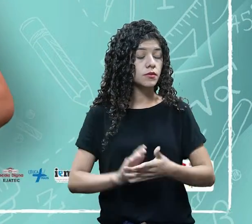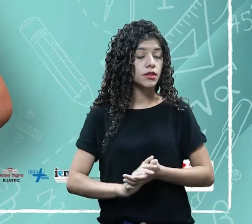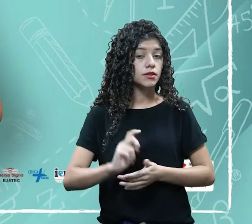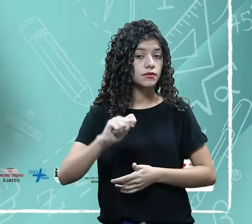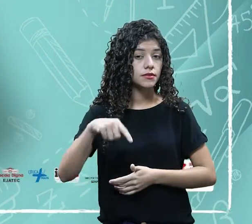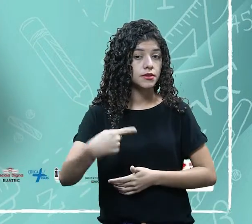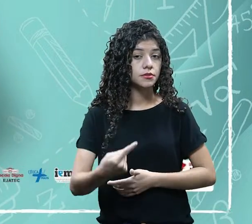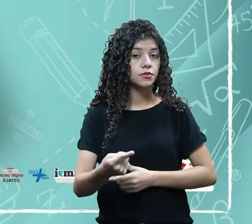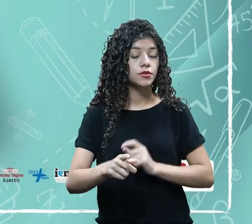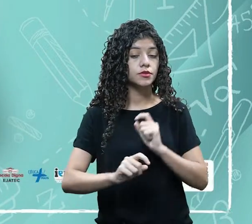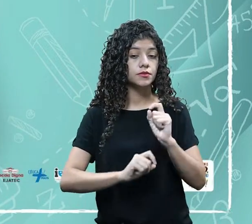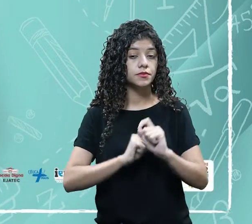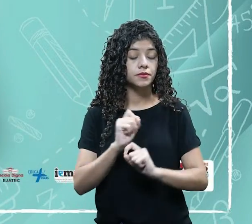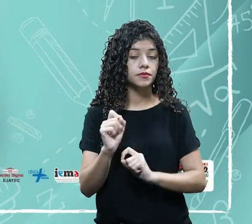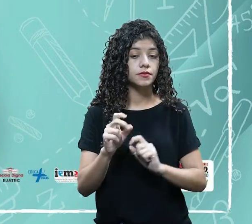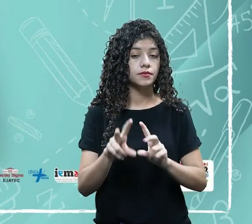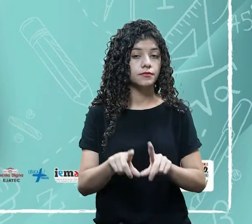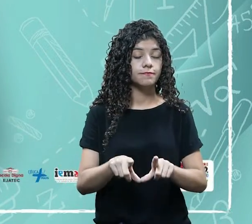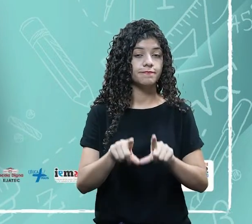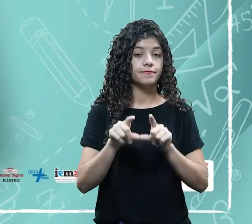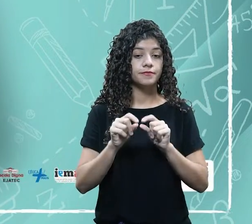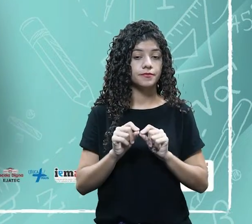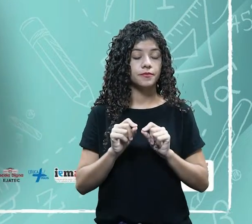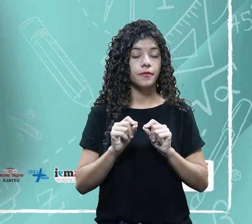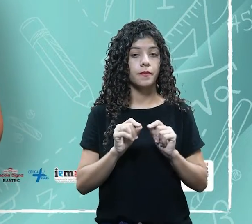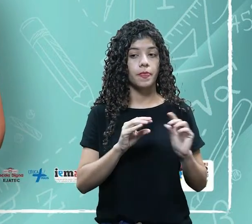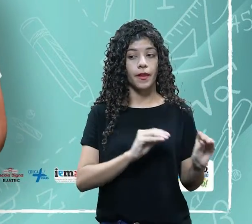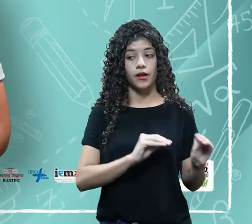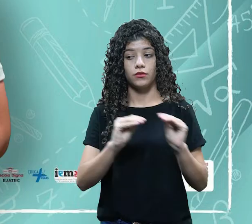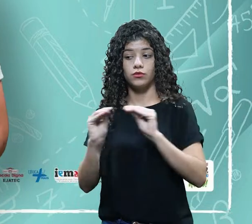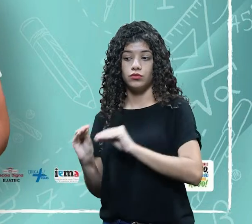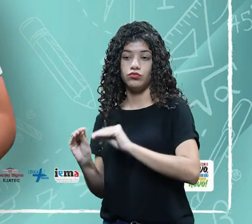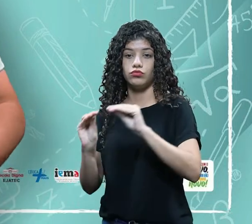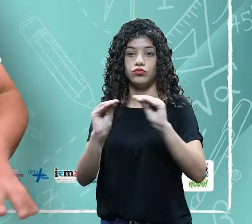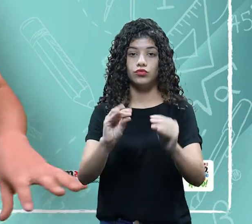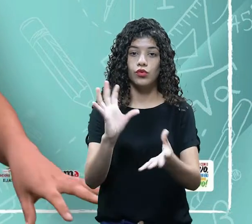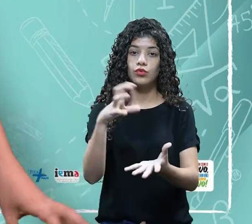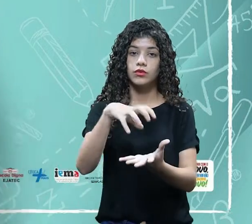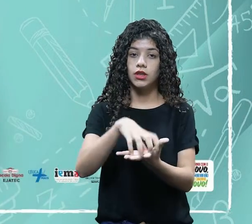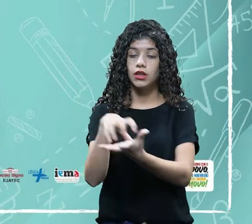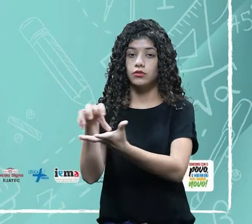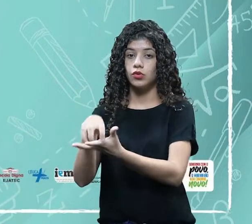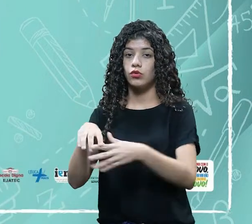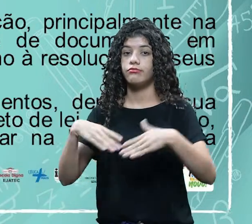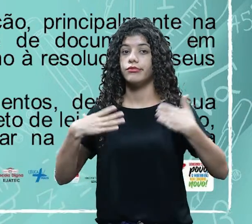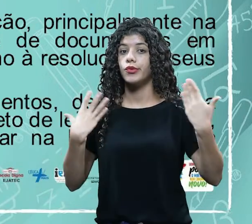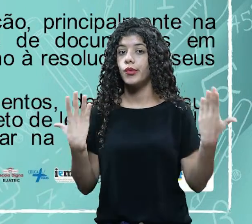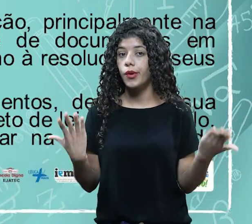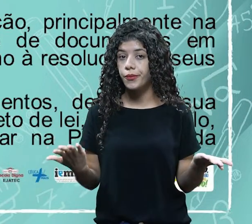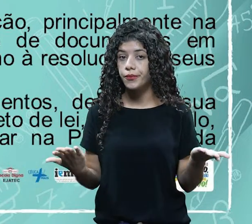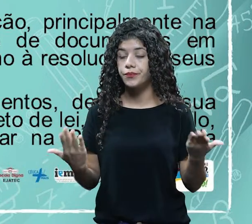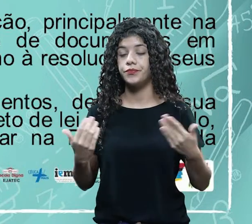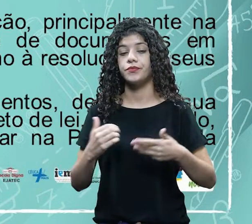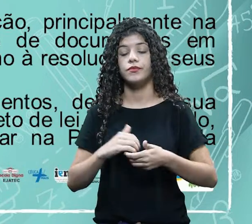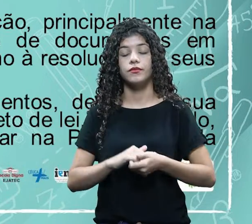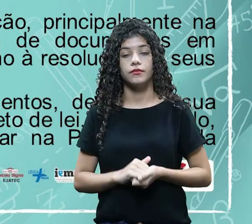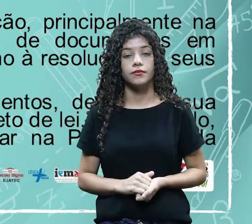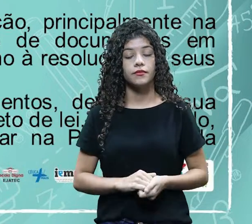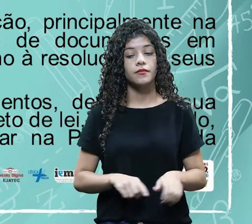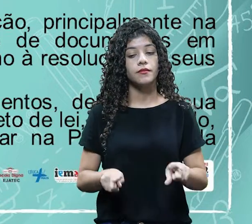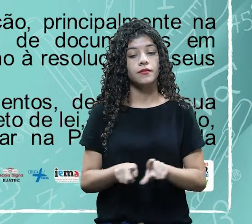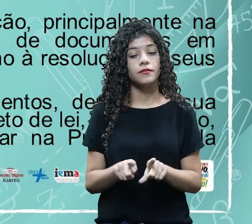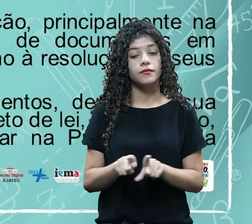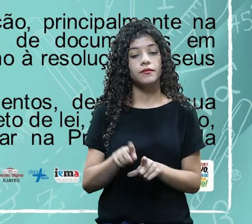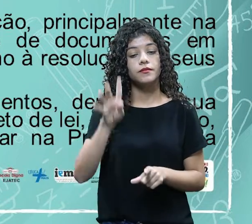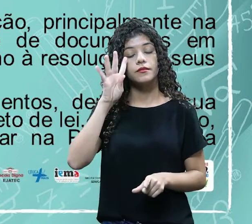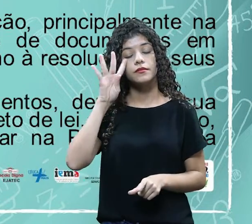possa definir o percurso que aquele documento, que aquele processo, ele vai percorrer. Imagine, por